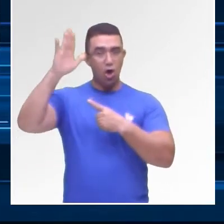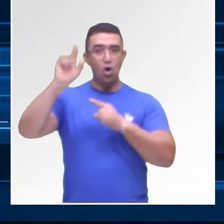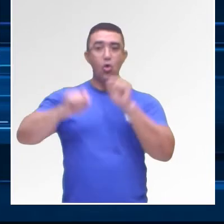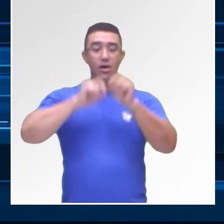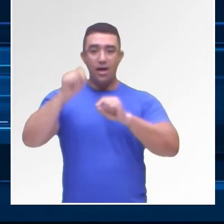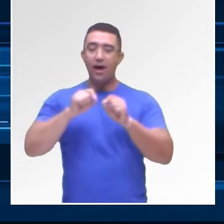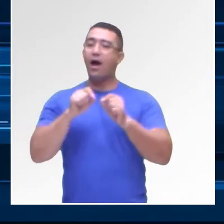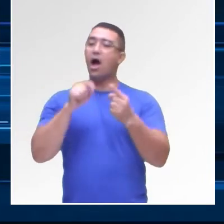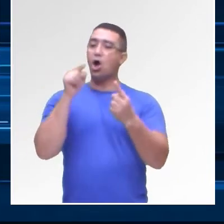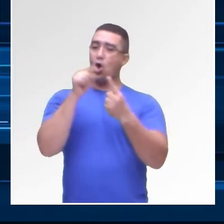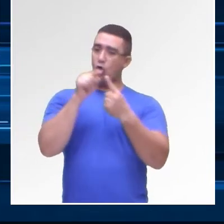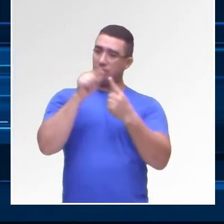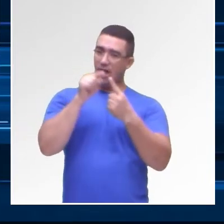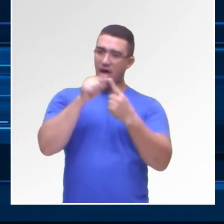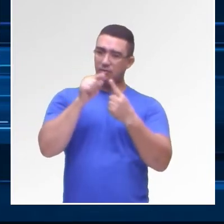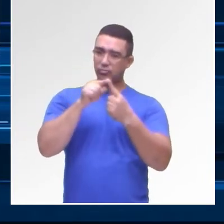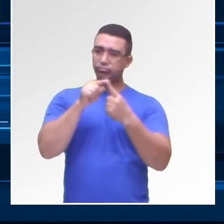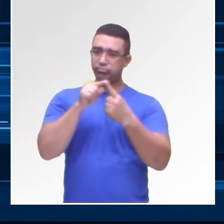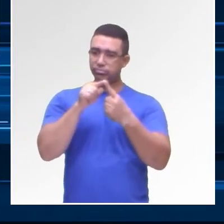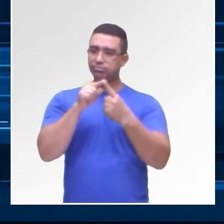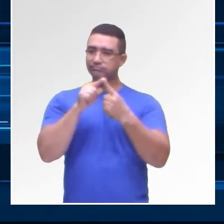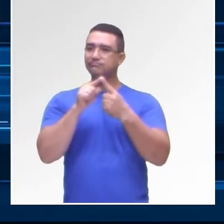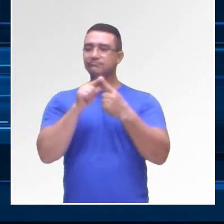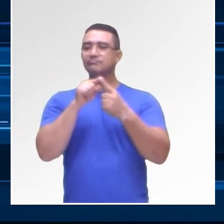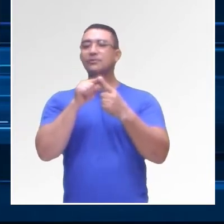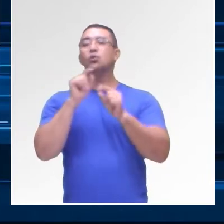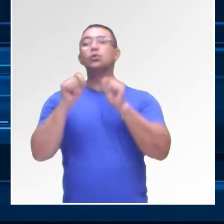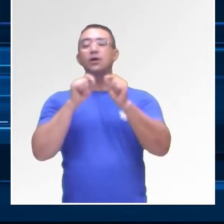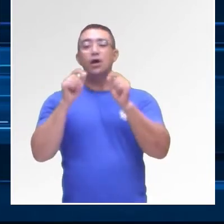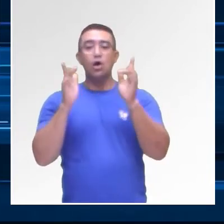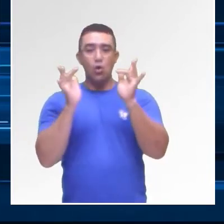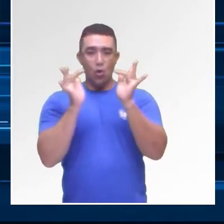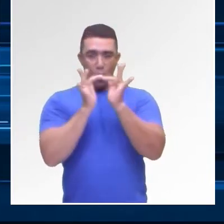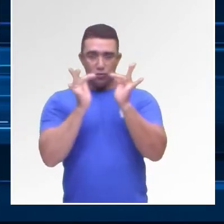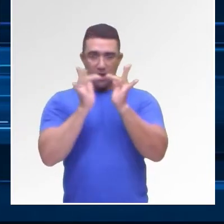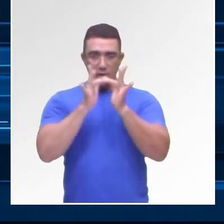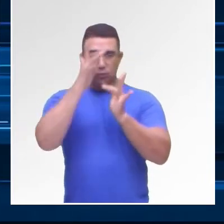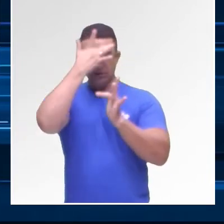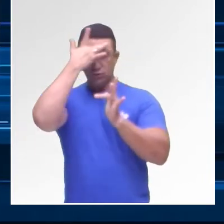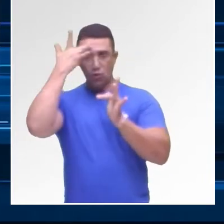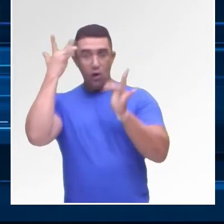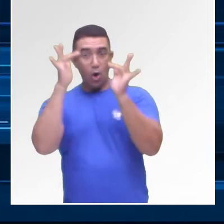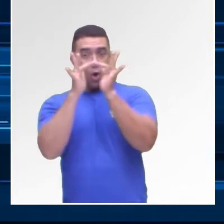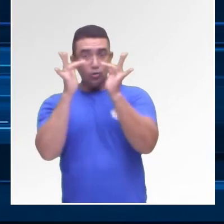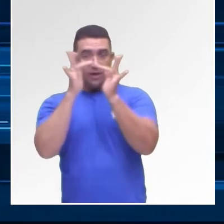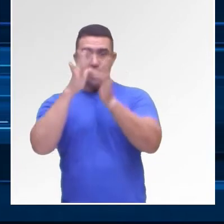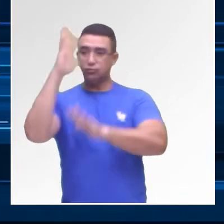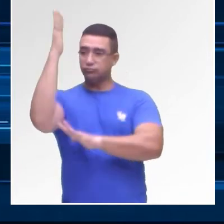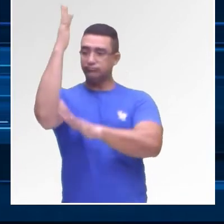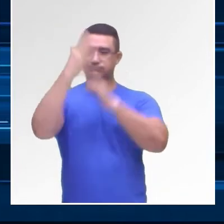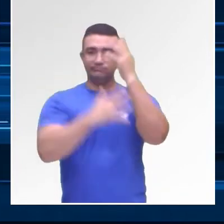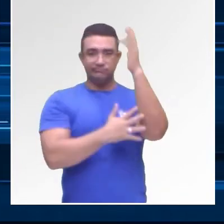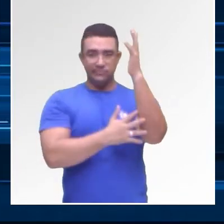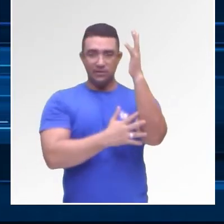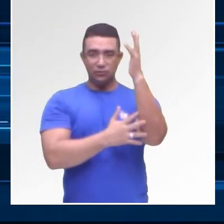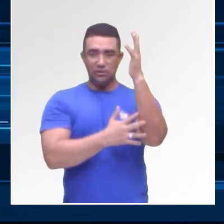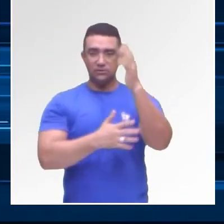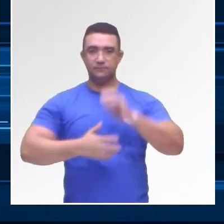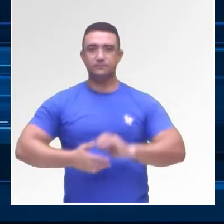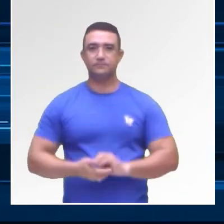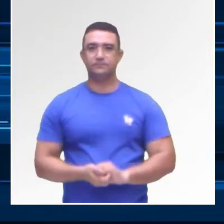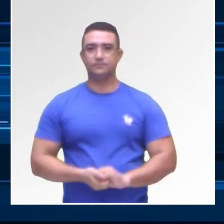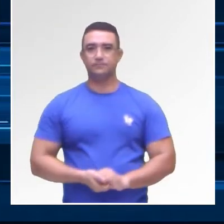com a natureza. Então muitas pessoas buscam a canoagem, independente de qual forma ela seja, para fazer